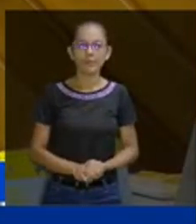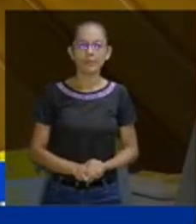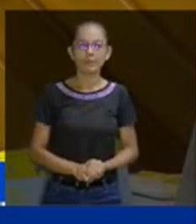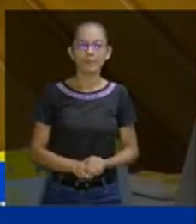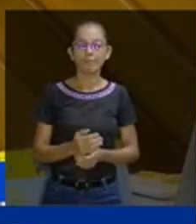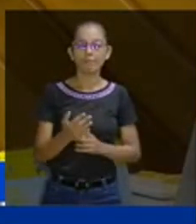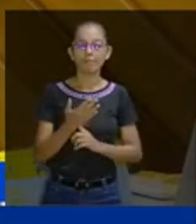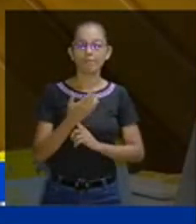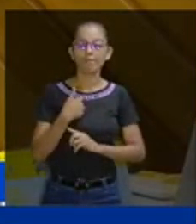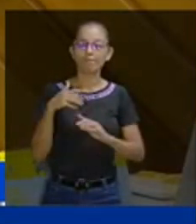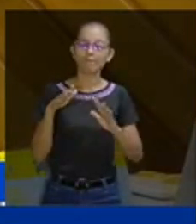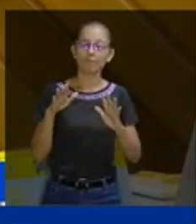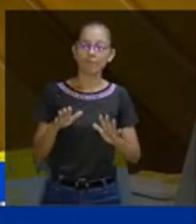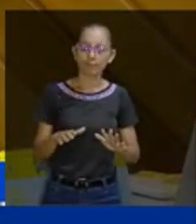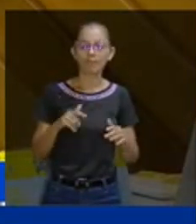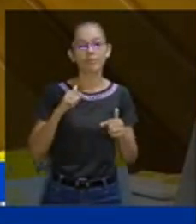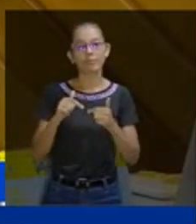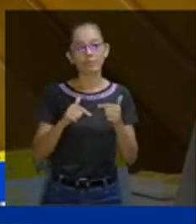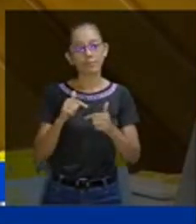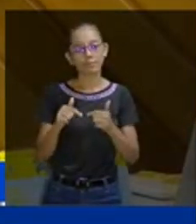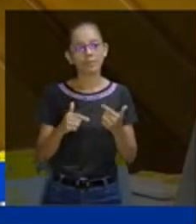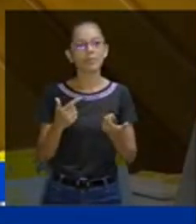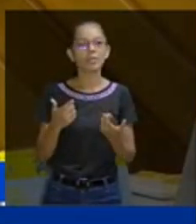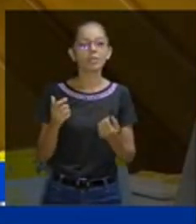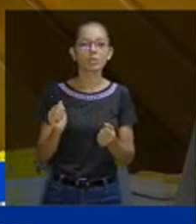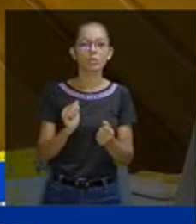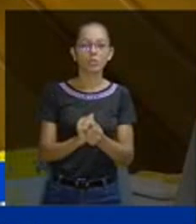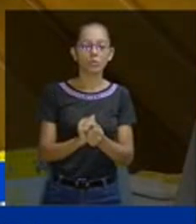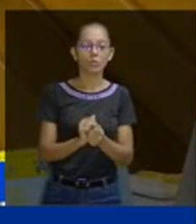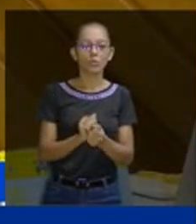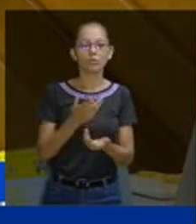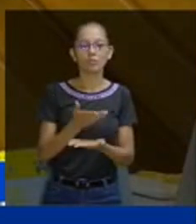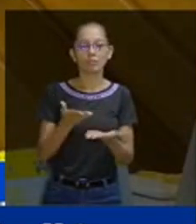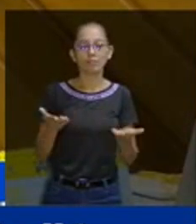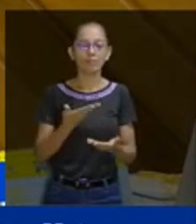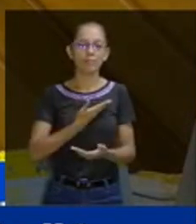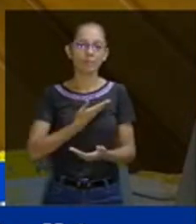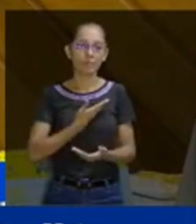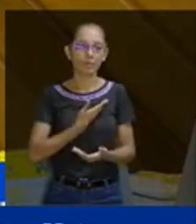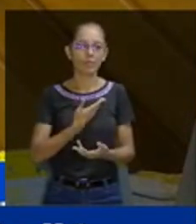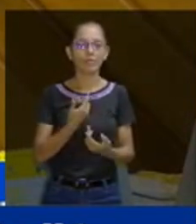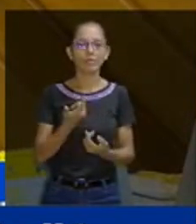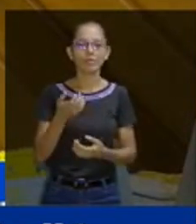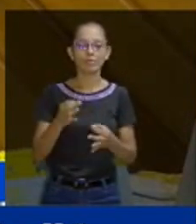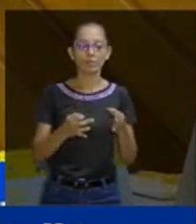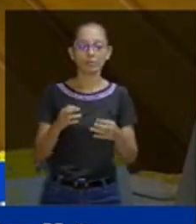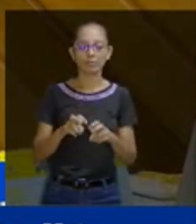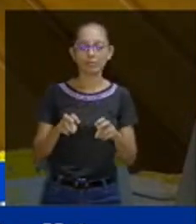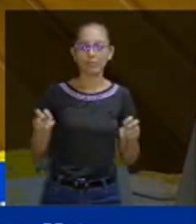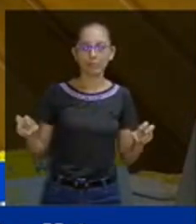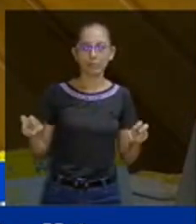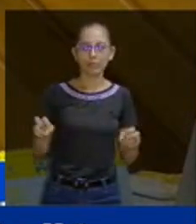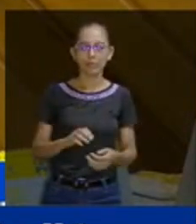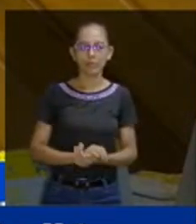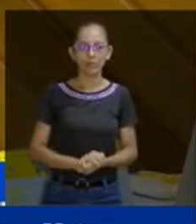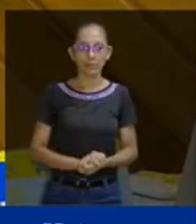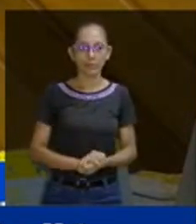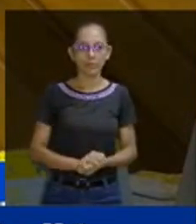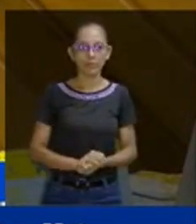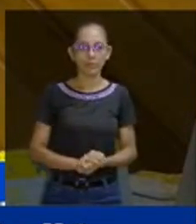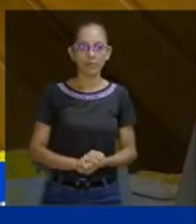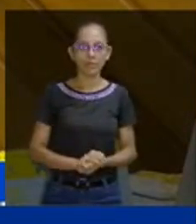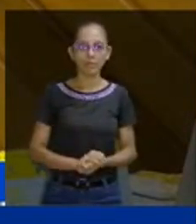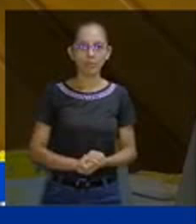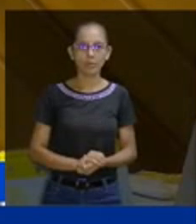aqui. Refiro-me com carinho especial aos ilustres colegas, Dr. Mário de Paula Franco Júnior, Dr. Matias